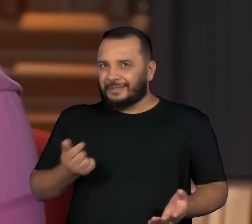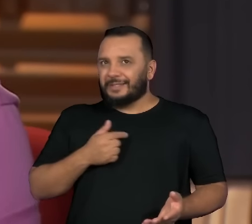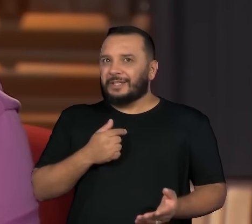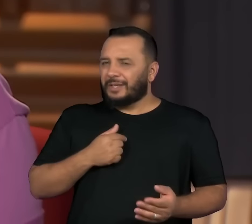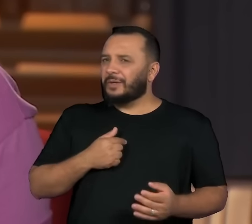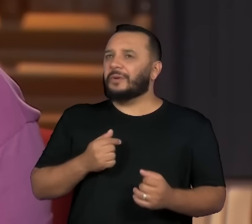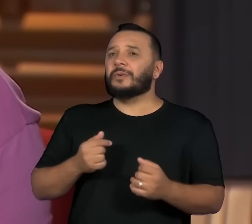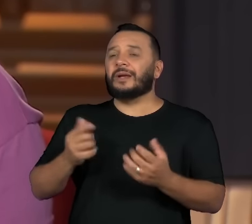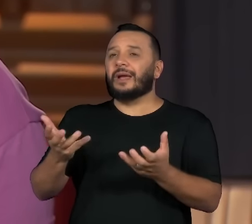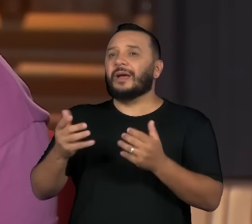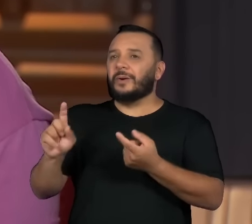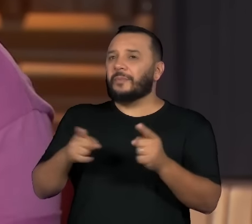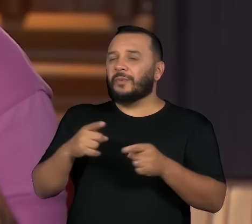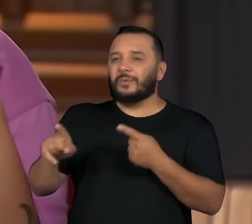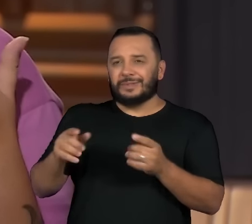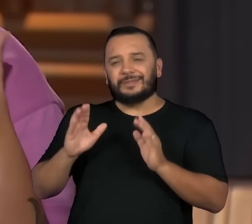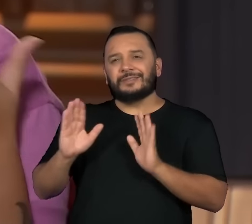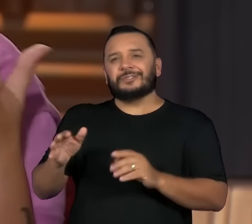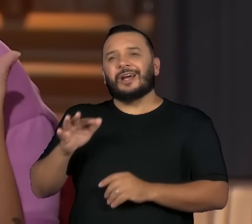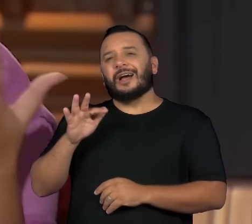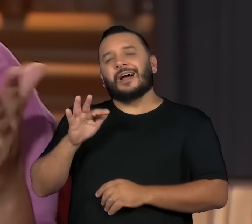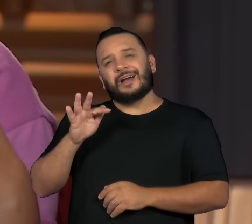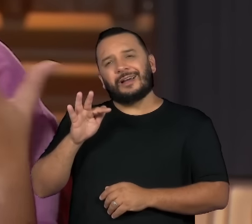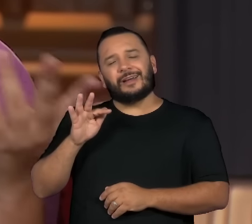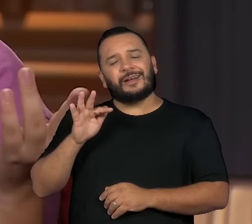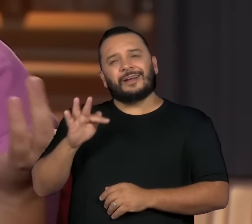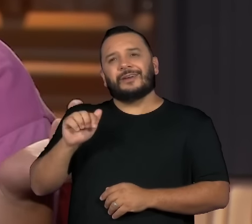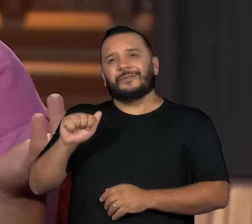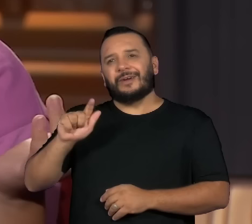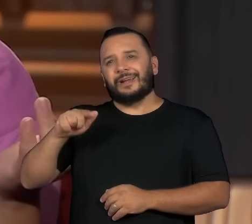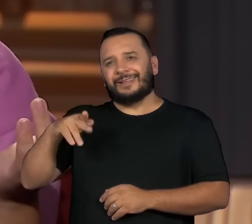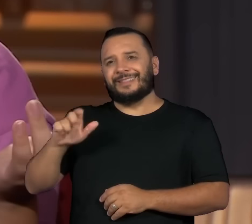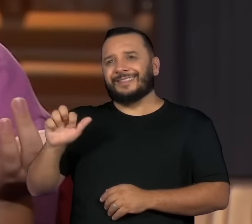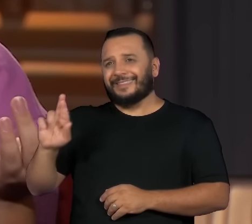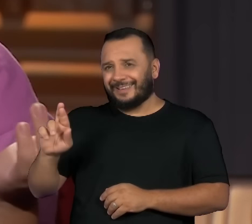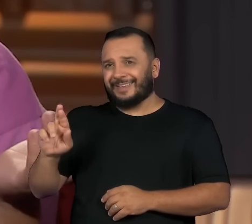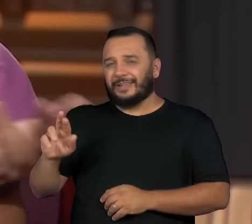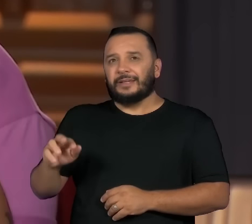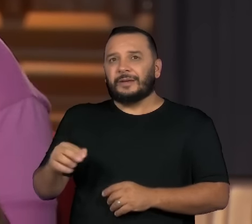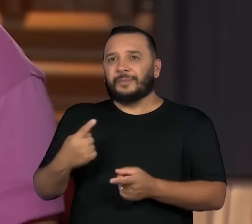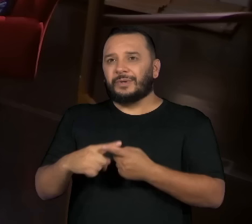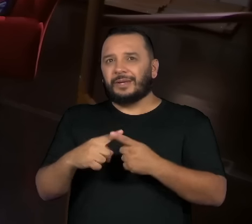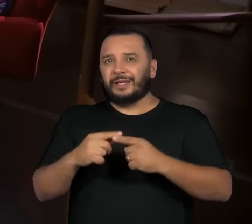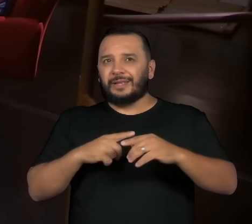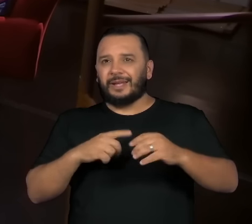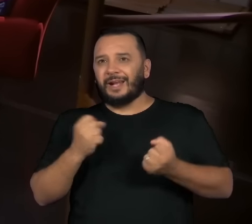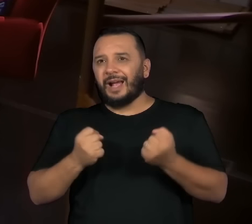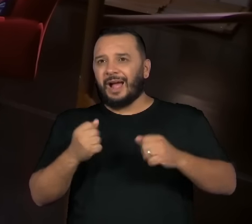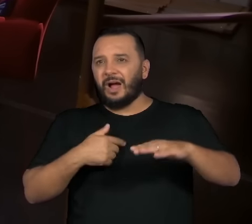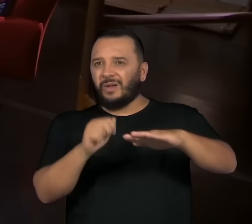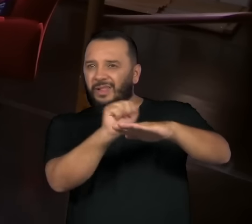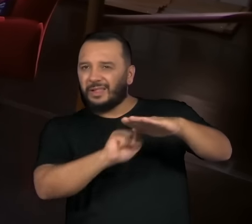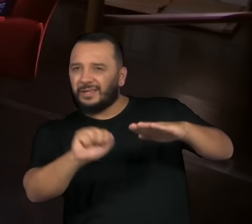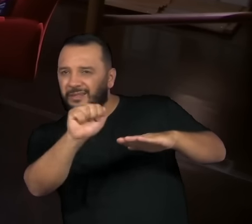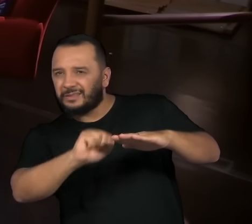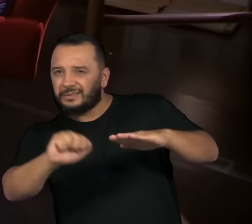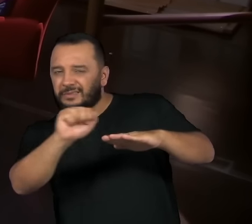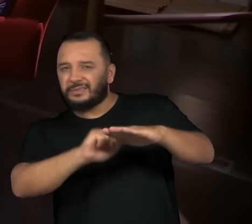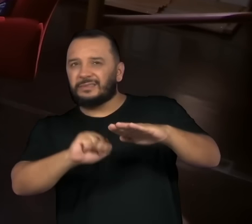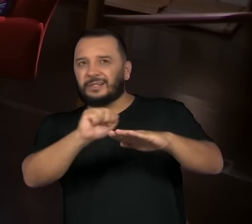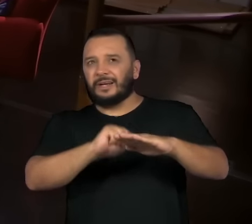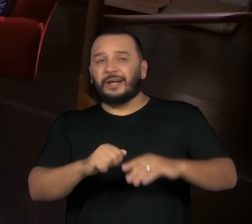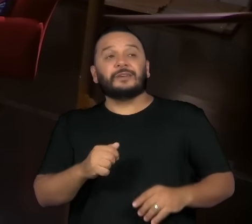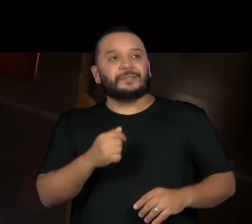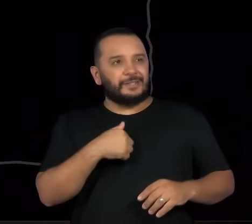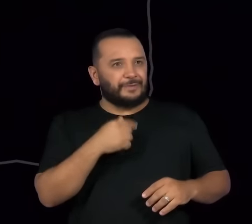caçando, eu quero uma música de Fagner, porque eu fiquei pensando, é uma cena de lavar carro. É demais. Então... E se achou Deslizes,